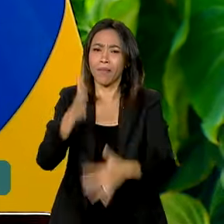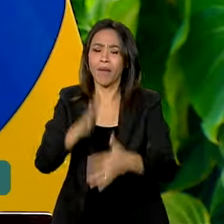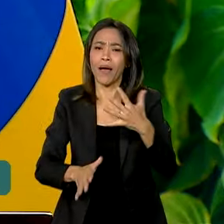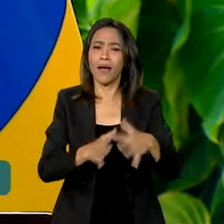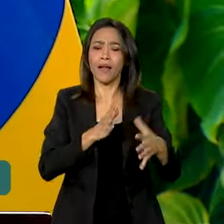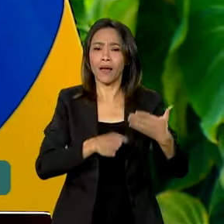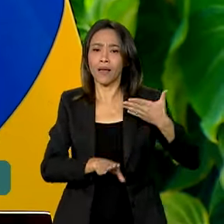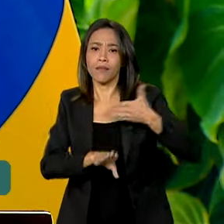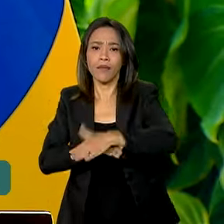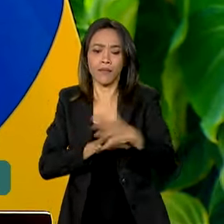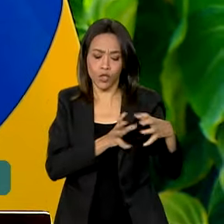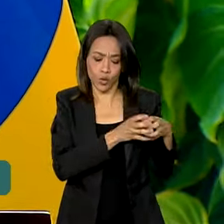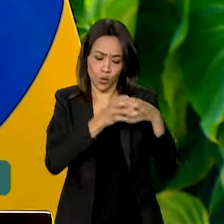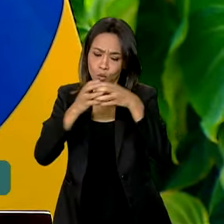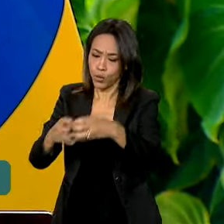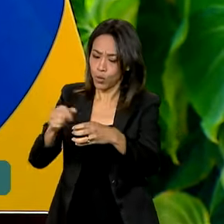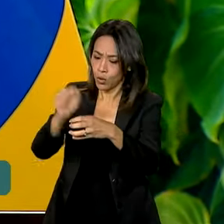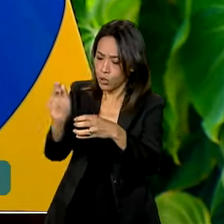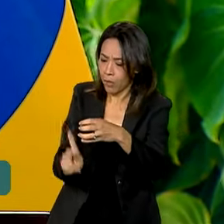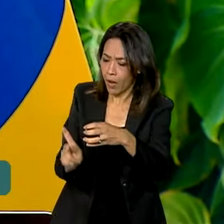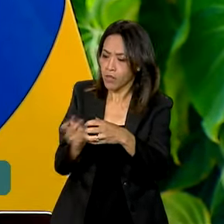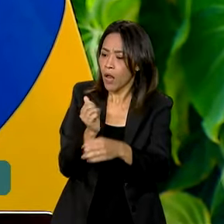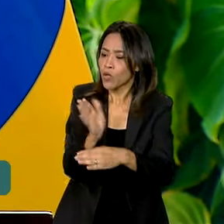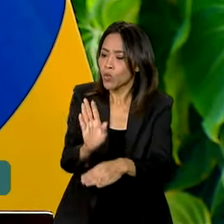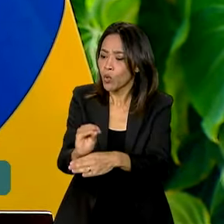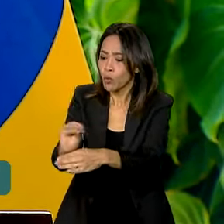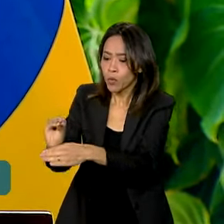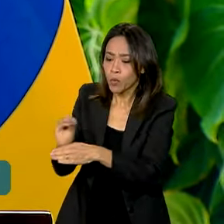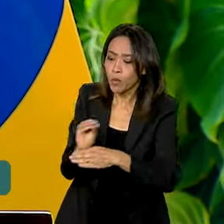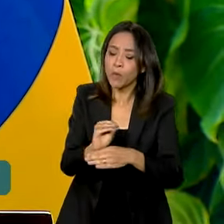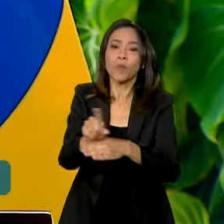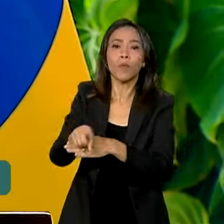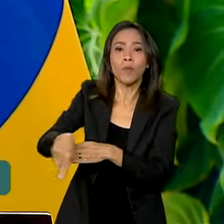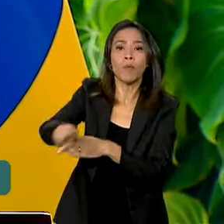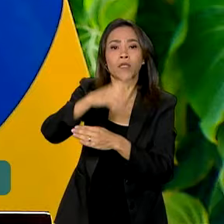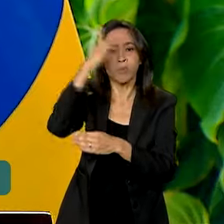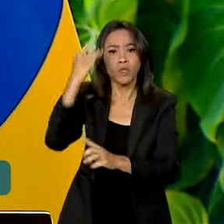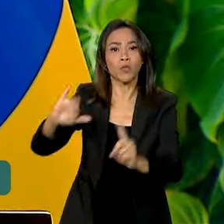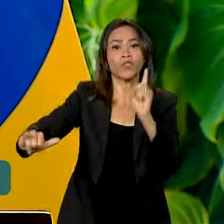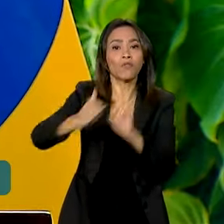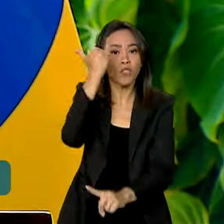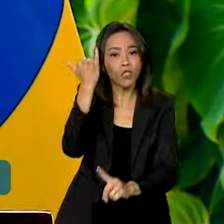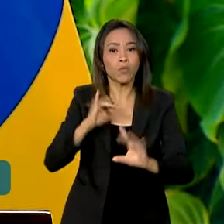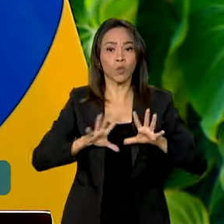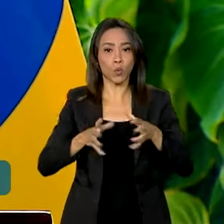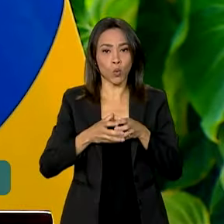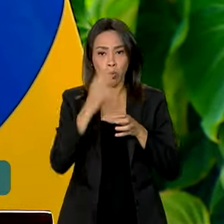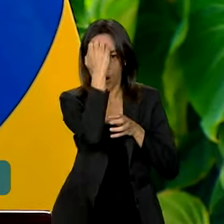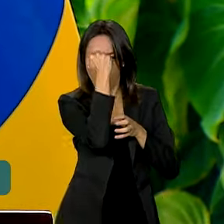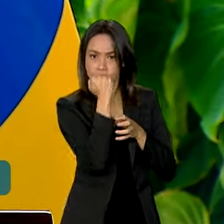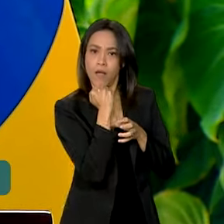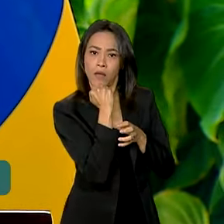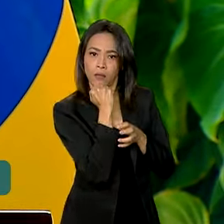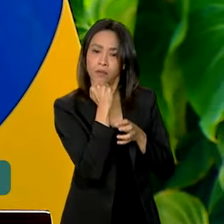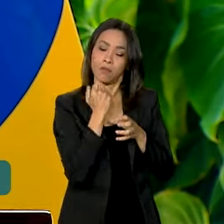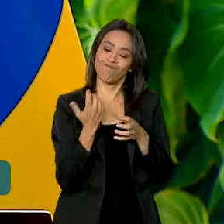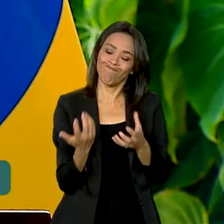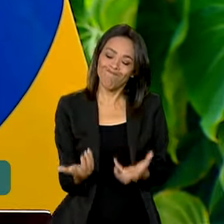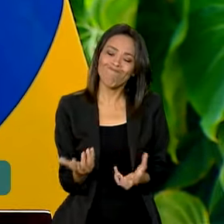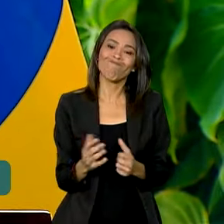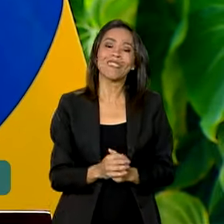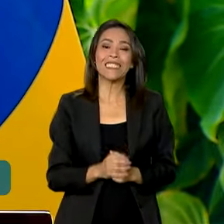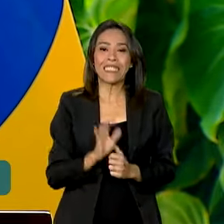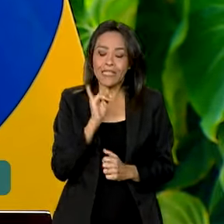pela libertação imediata de todos os reféns pelo Hamas. Foi com grande pesar